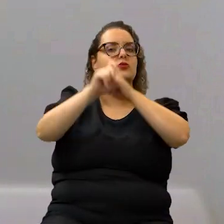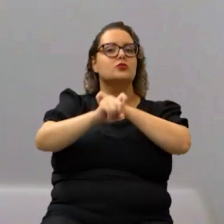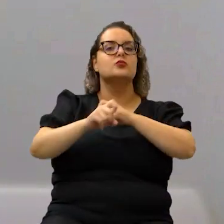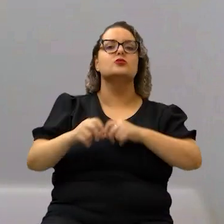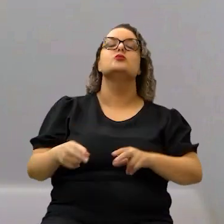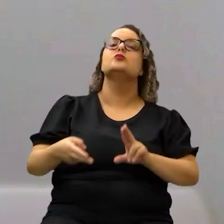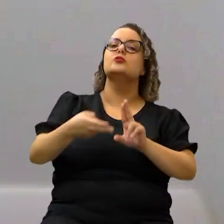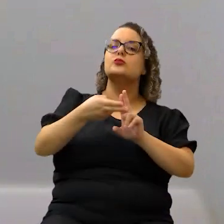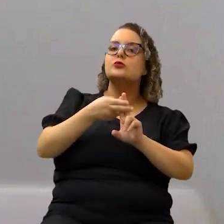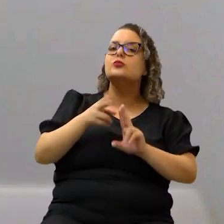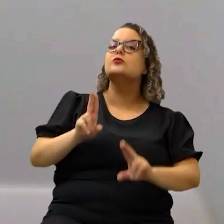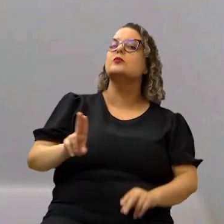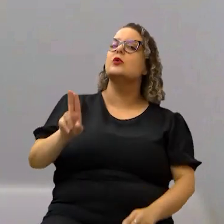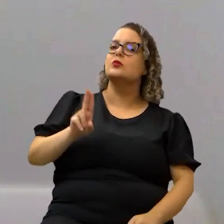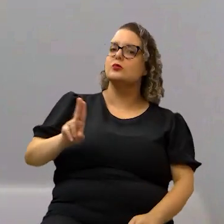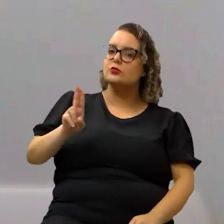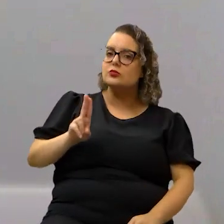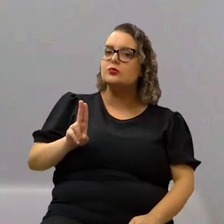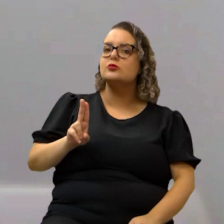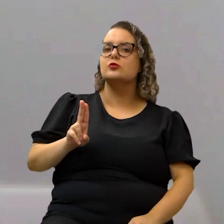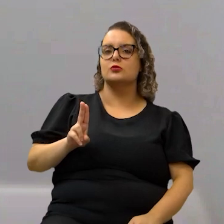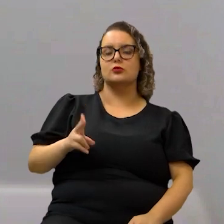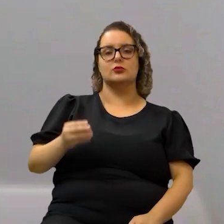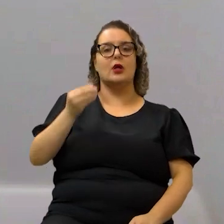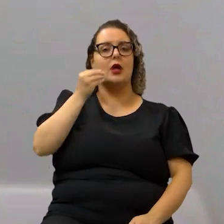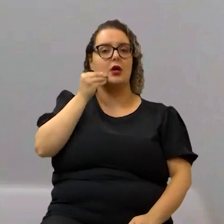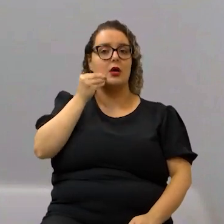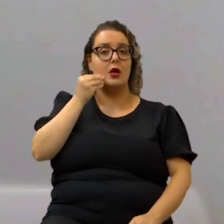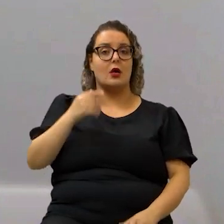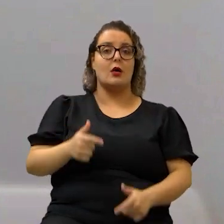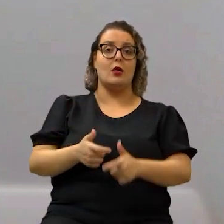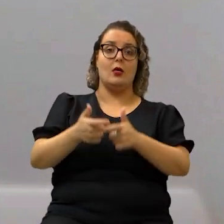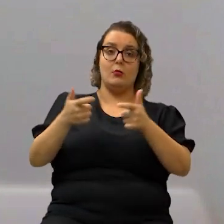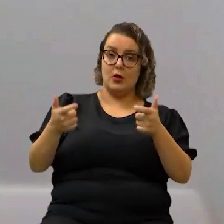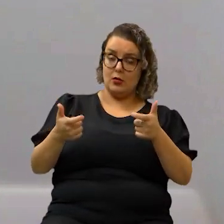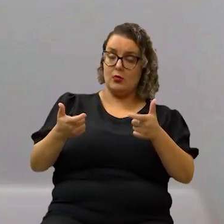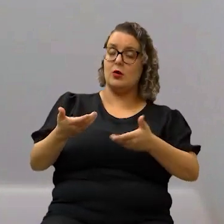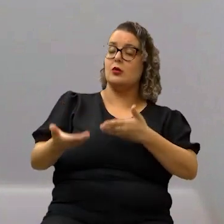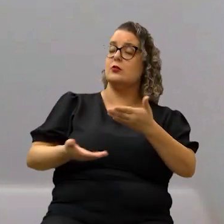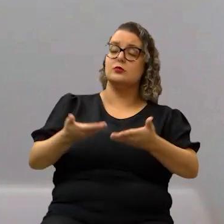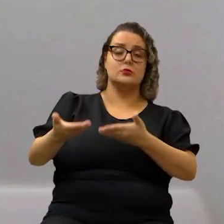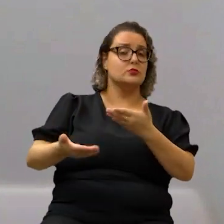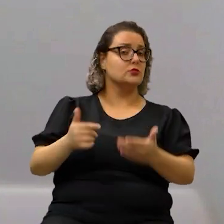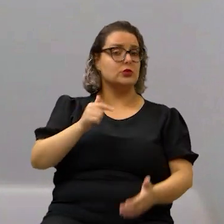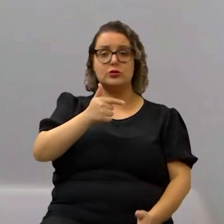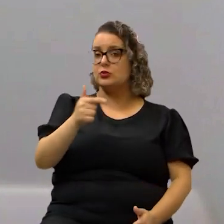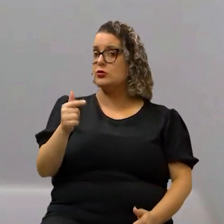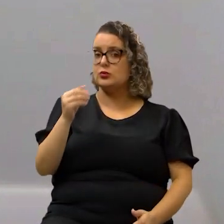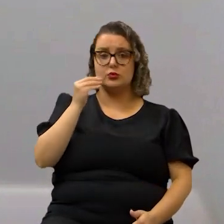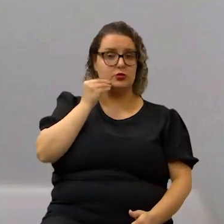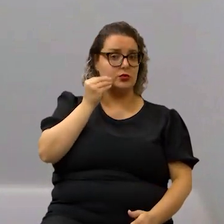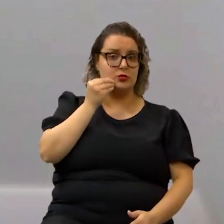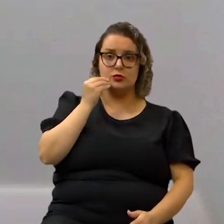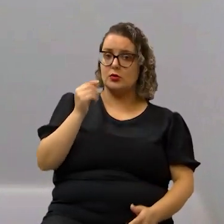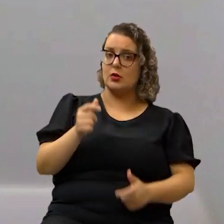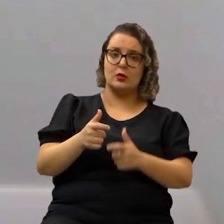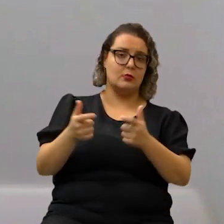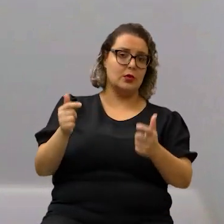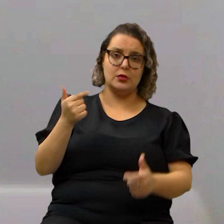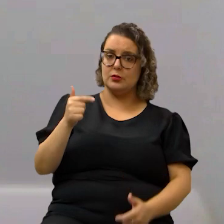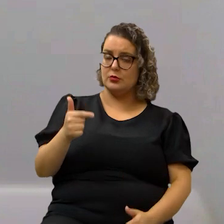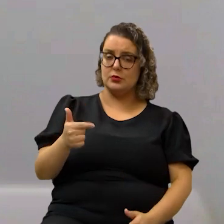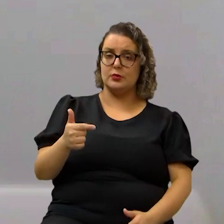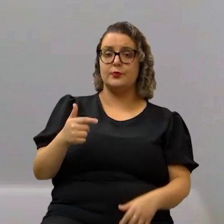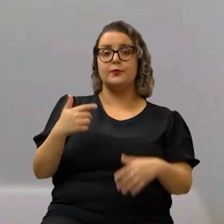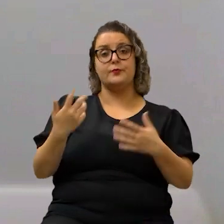dificuldade no SUS para a implementação desses testes. A maior parte dos serviços não tem esses testes, a imensa